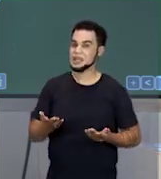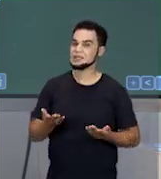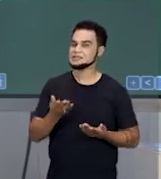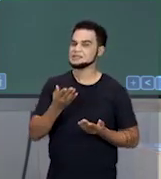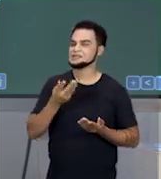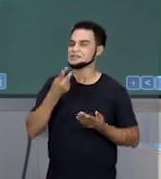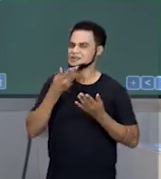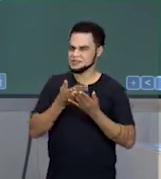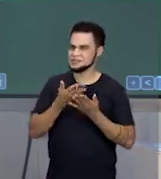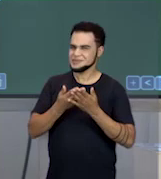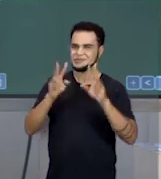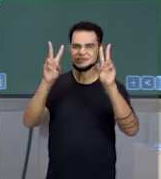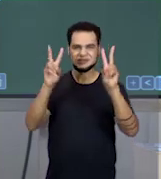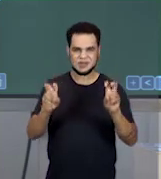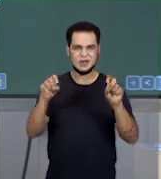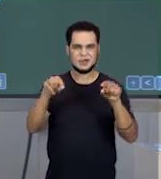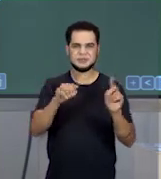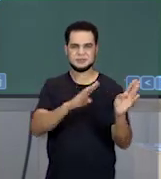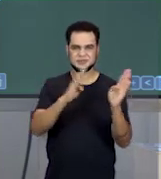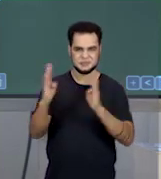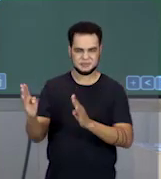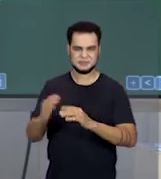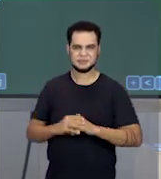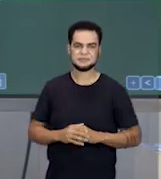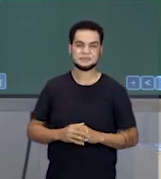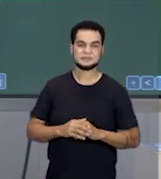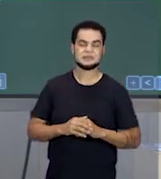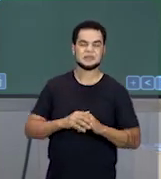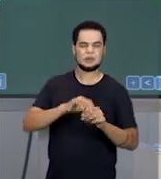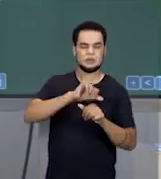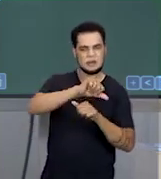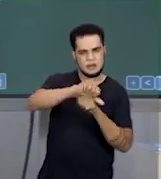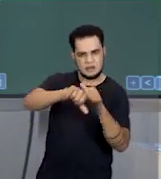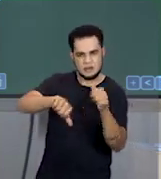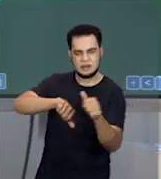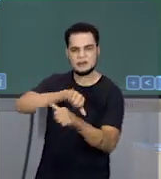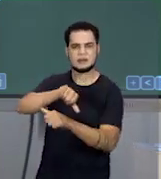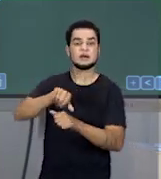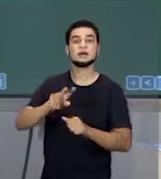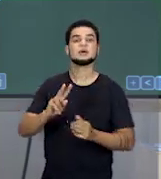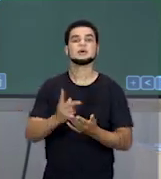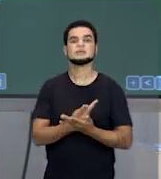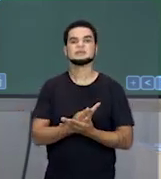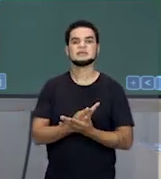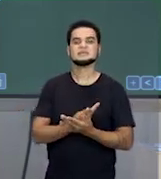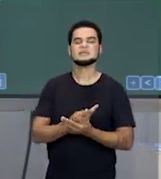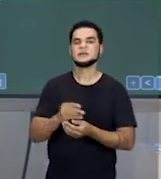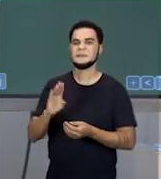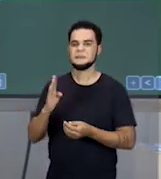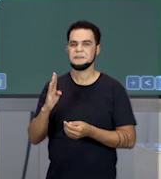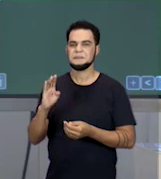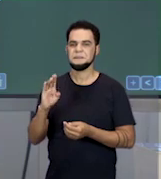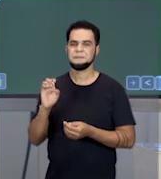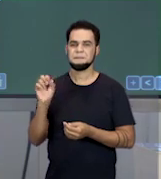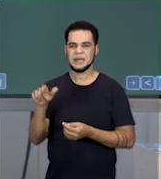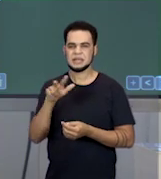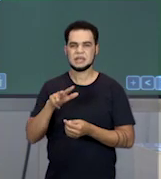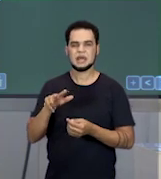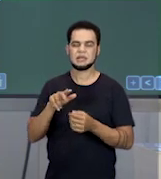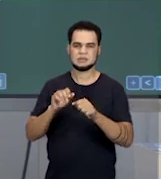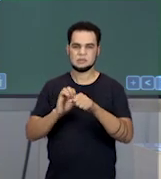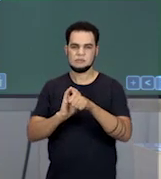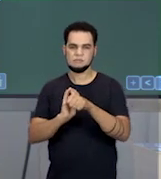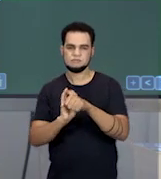esses processos. A transformação, então, essa bactéria englobou esse